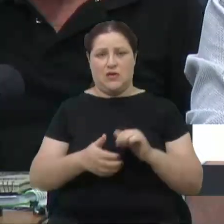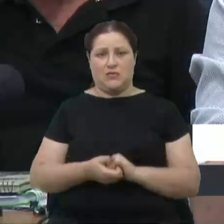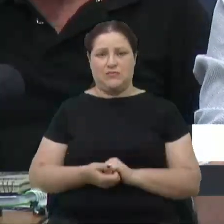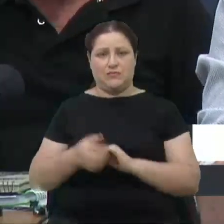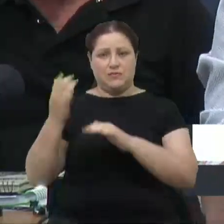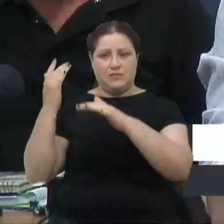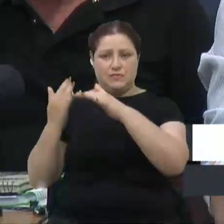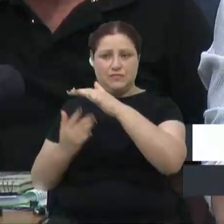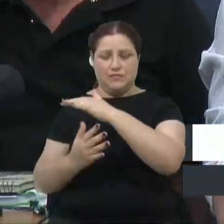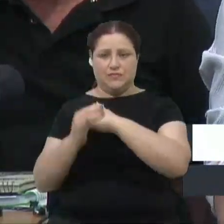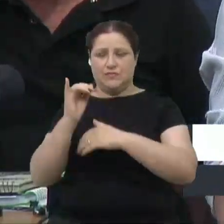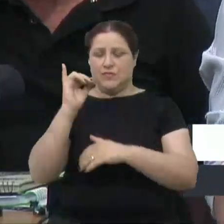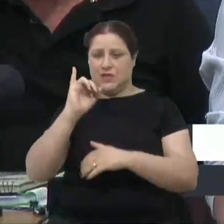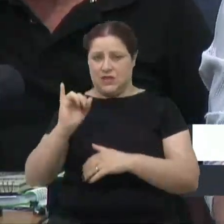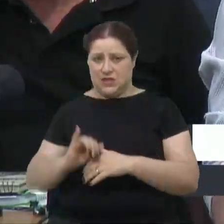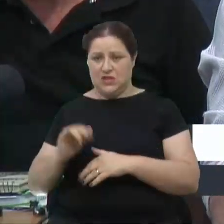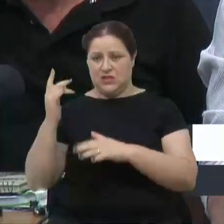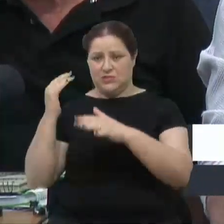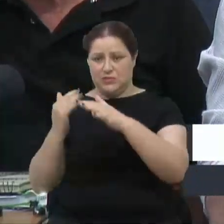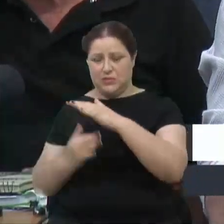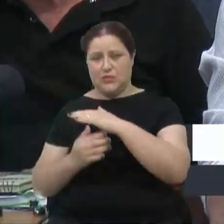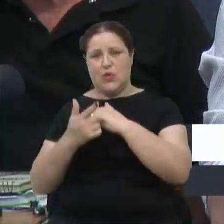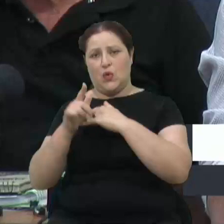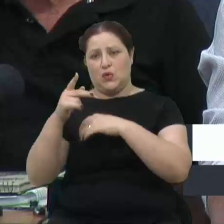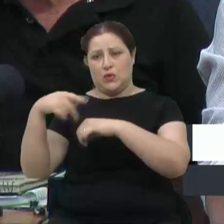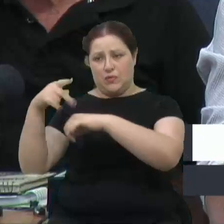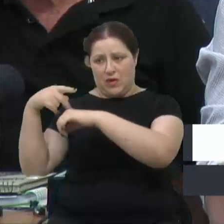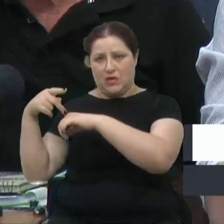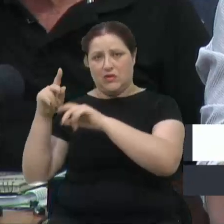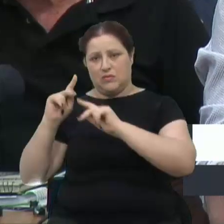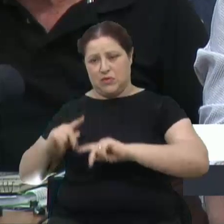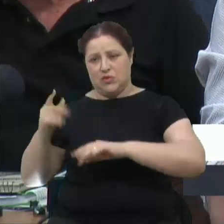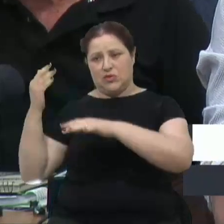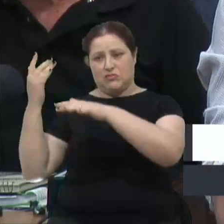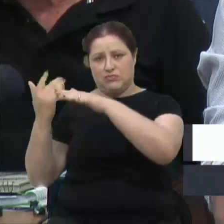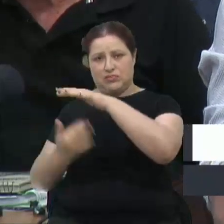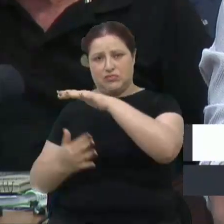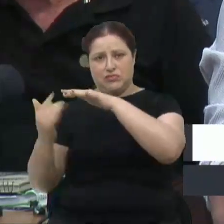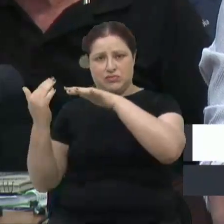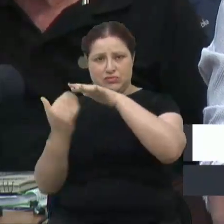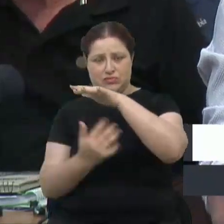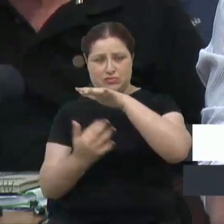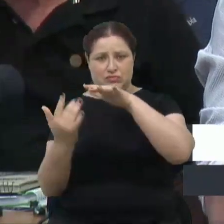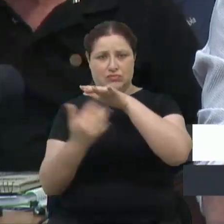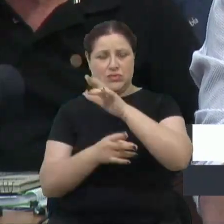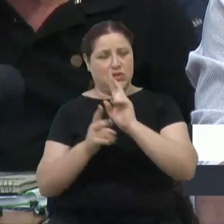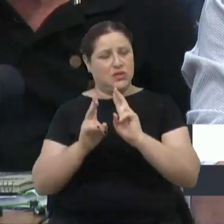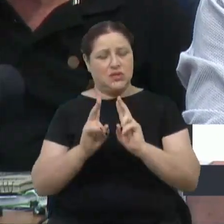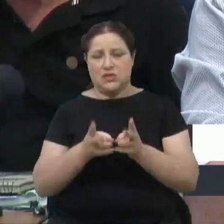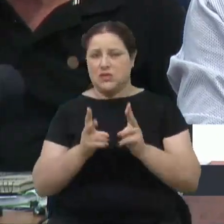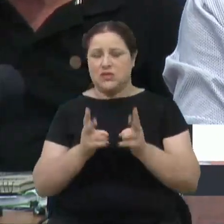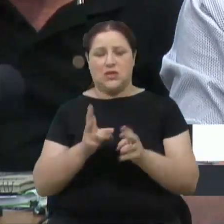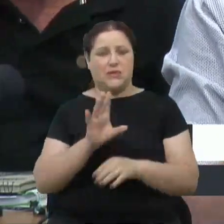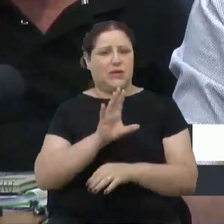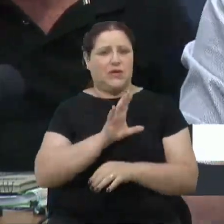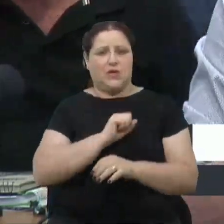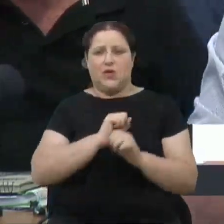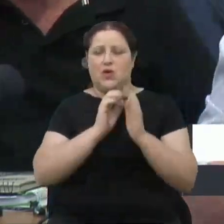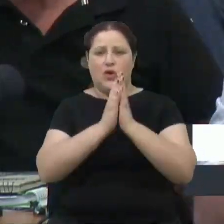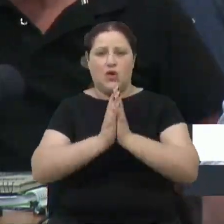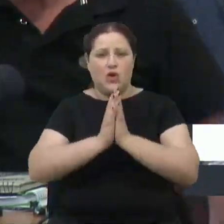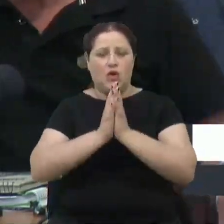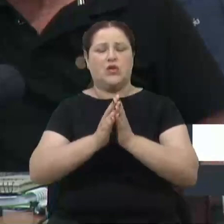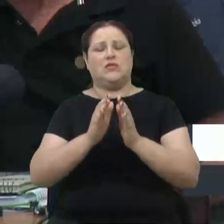e os outros imigrantes que Também vieram cultuaram o trabalho como cidadão